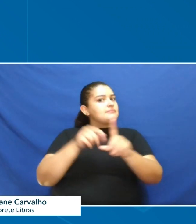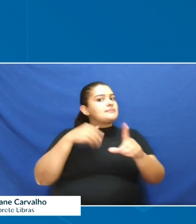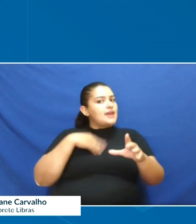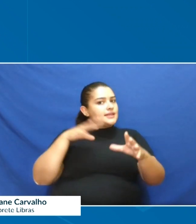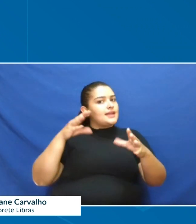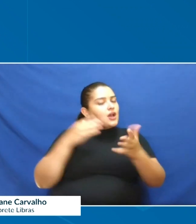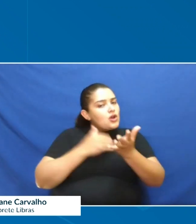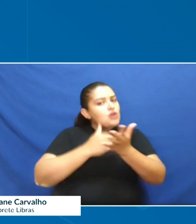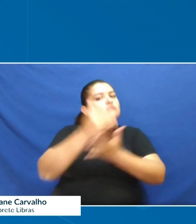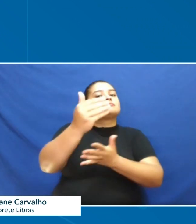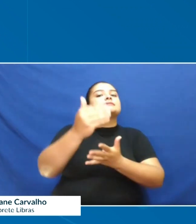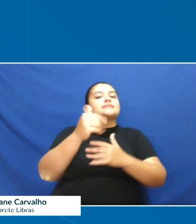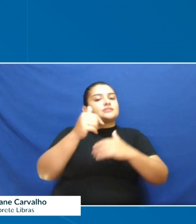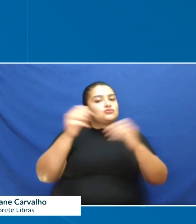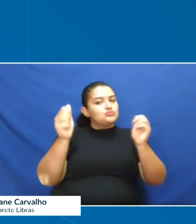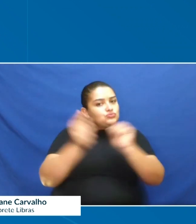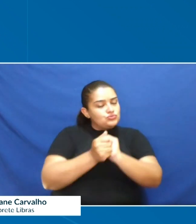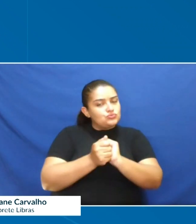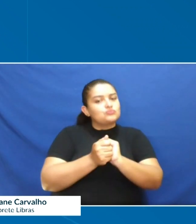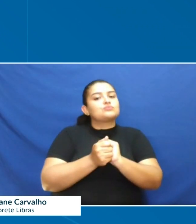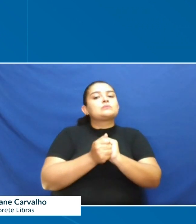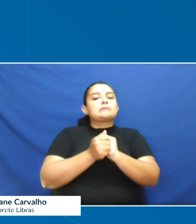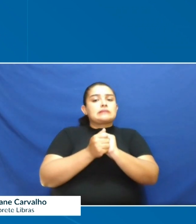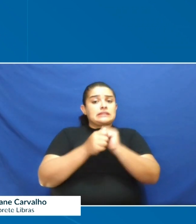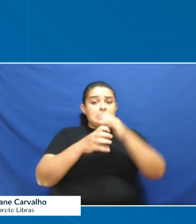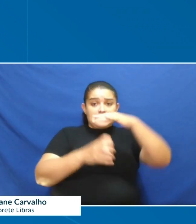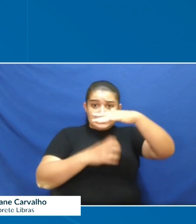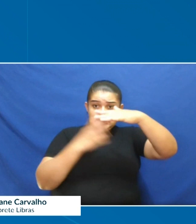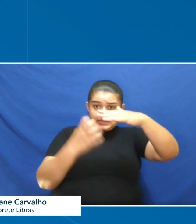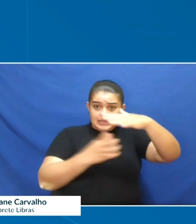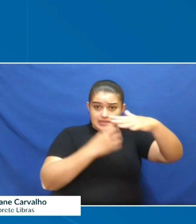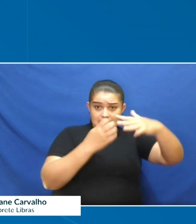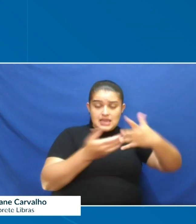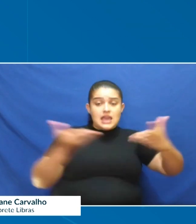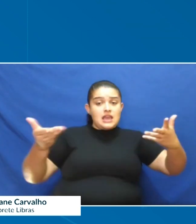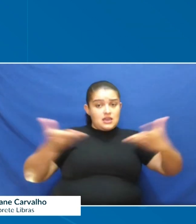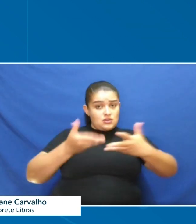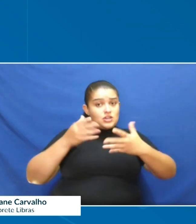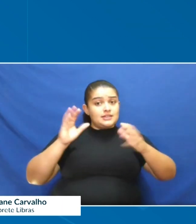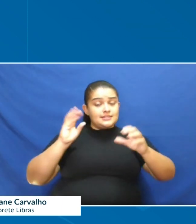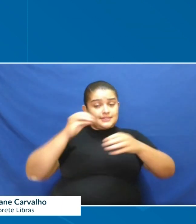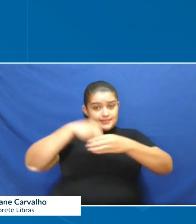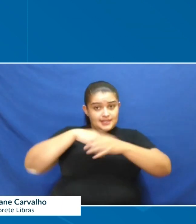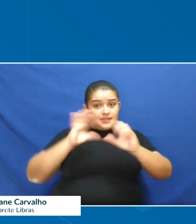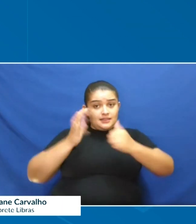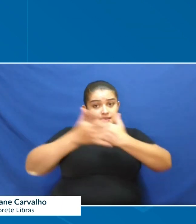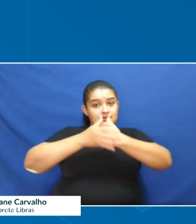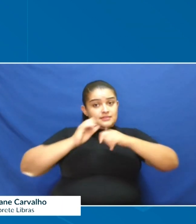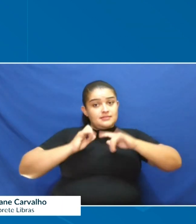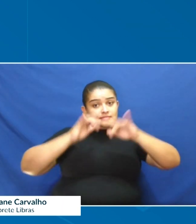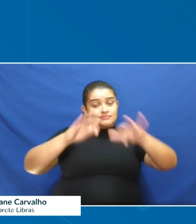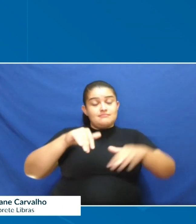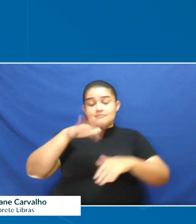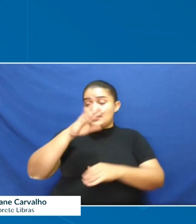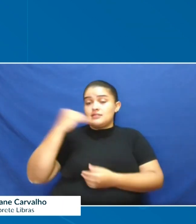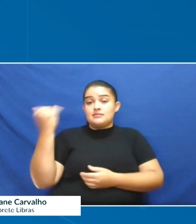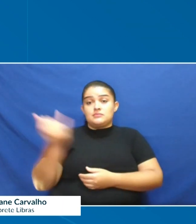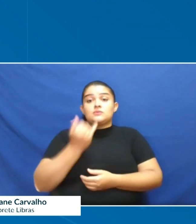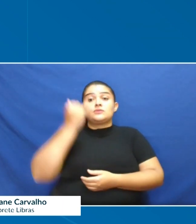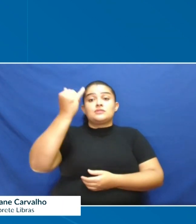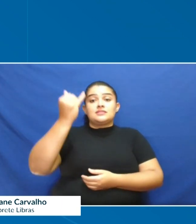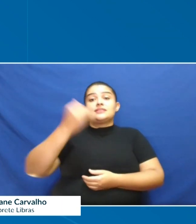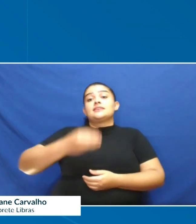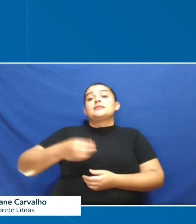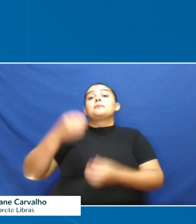é o quê? Fazer com que as empresas, e agora, dentro da pandemia, isso é mais que